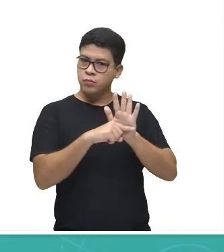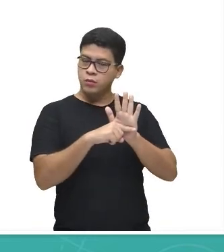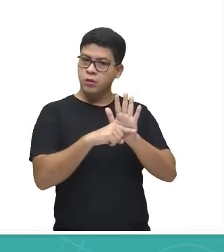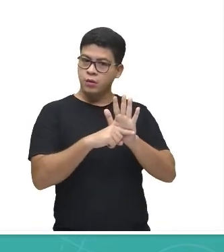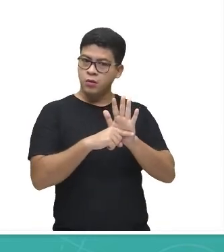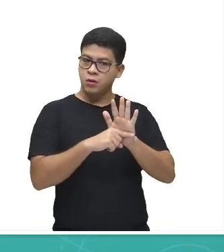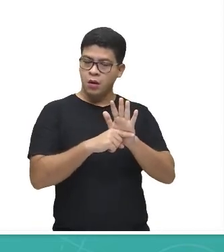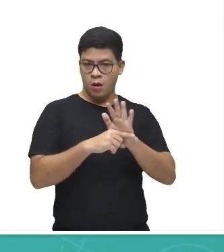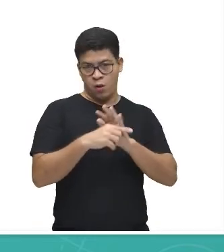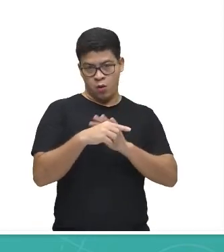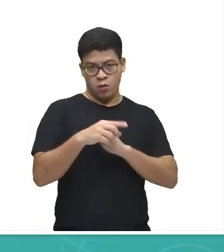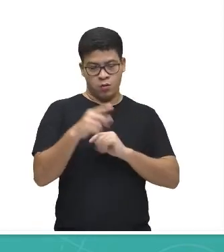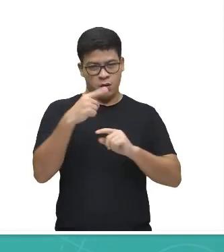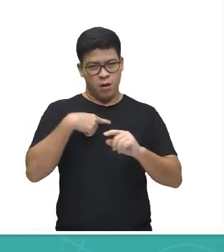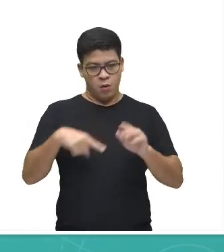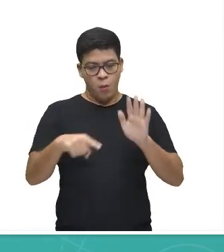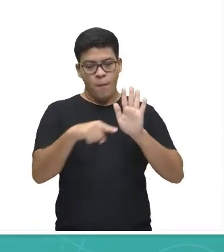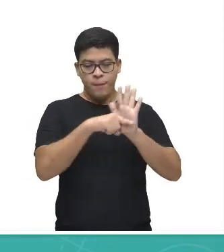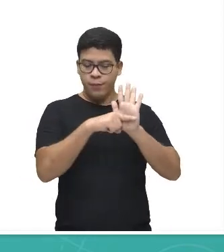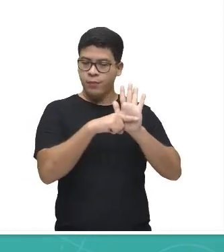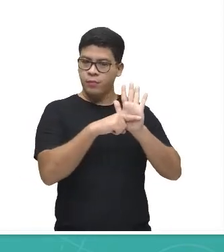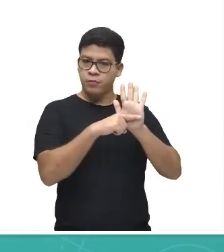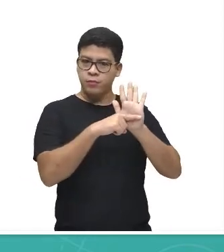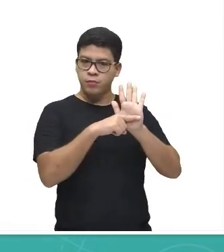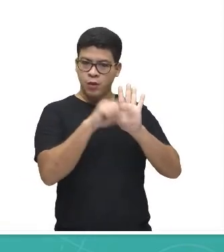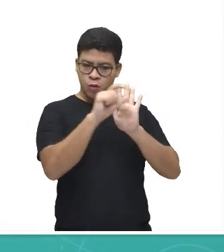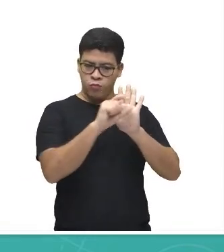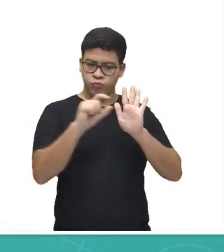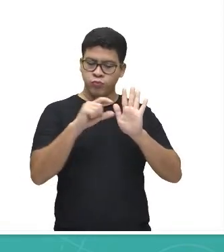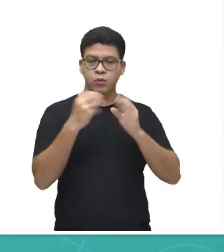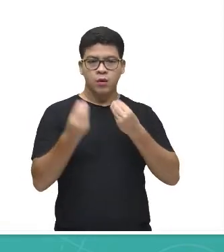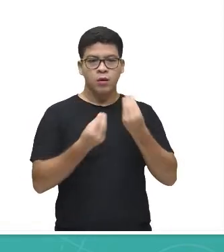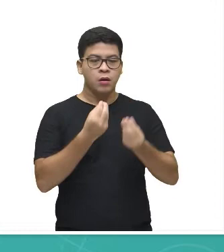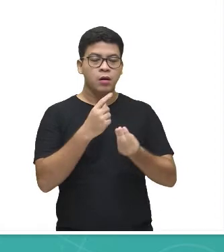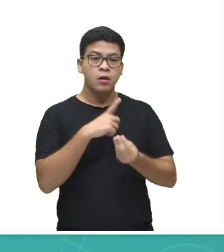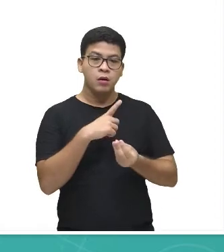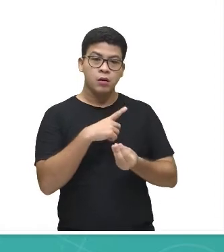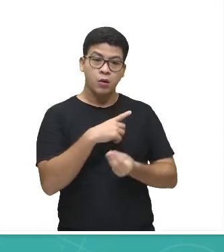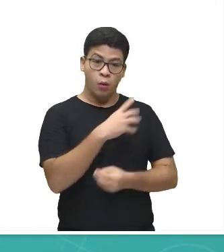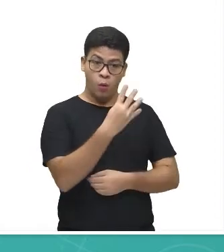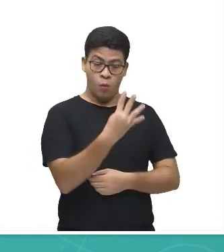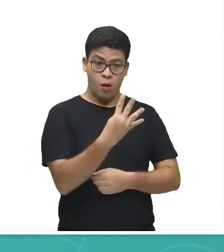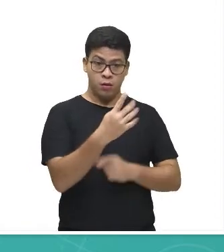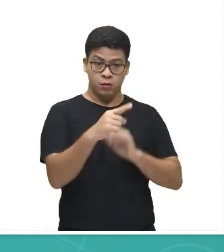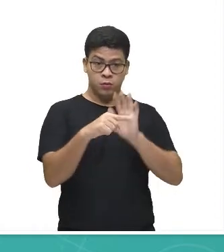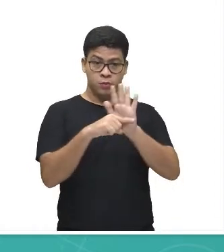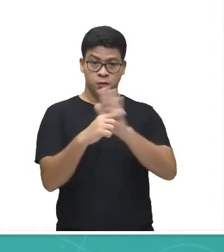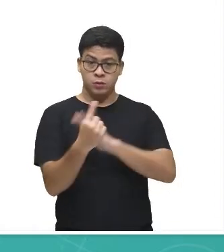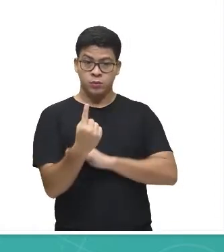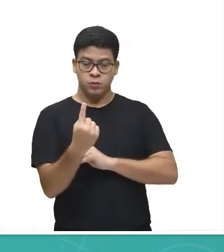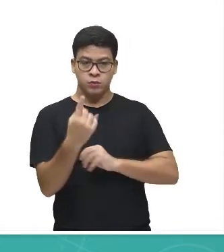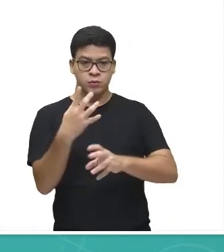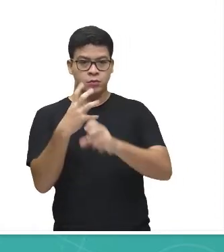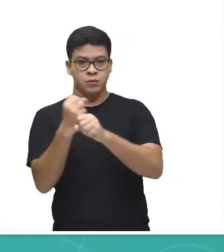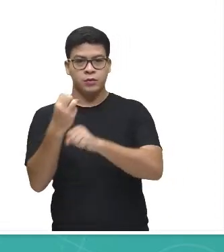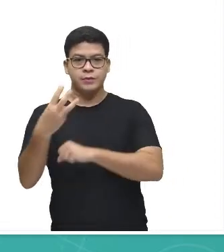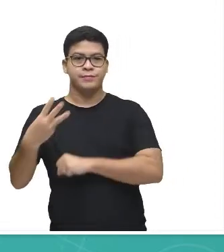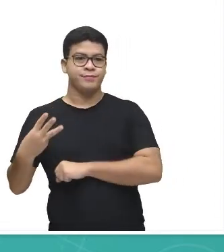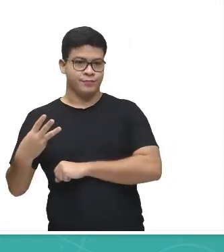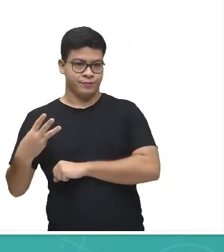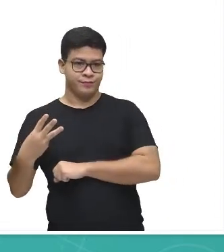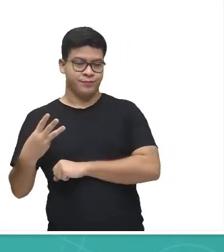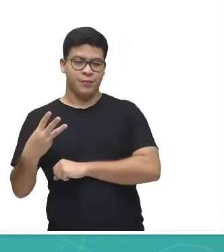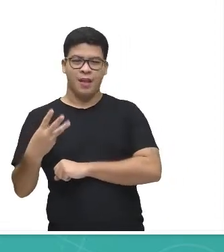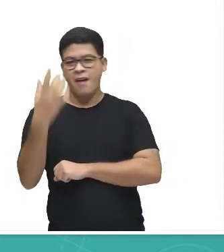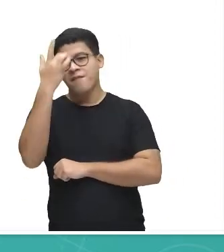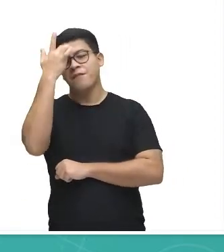da subtração, né, que é o menuzinho. Então, 4 menos 1, que é igual a 3. Professor, é